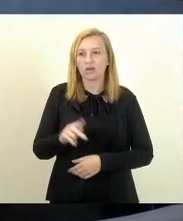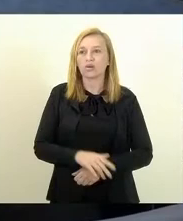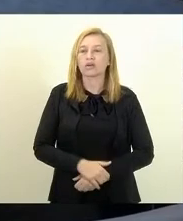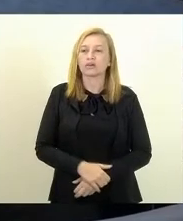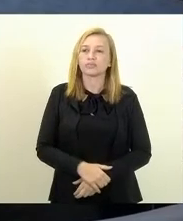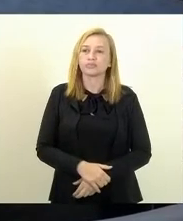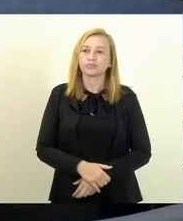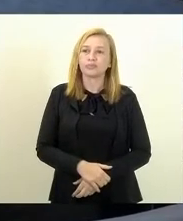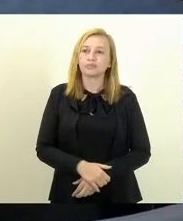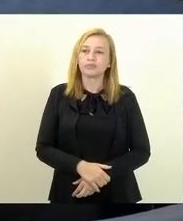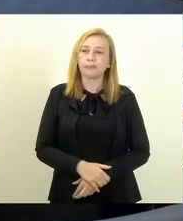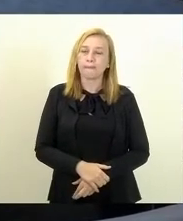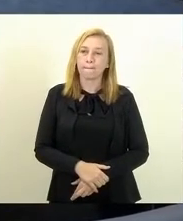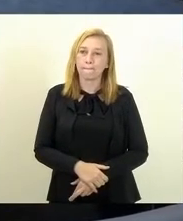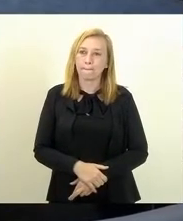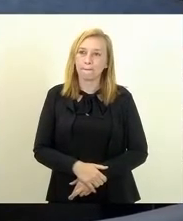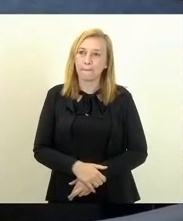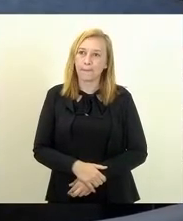Ok.